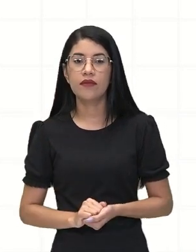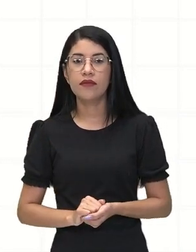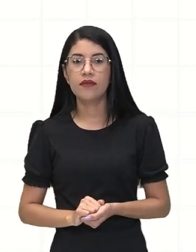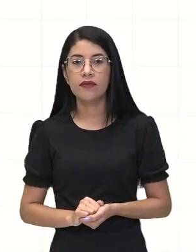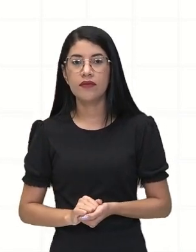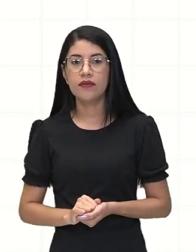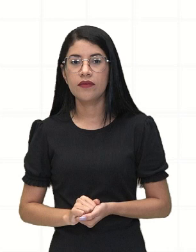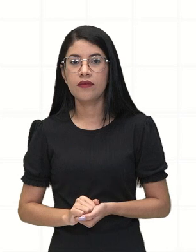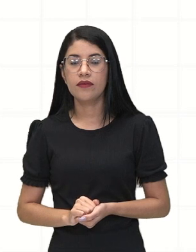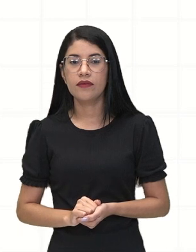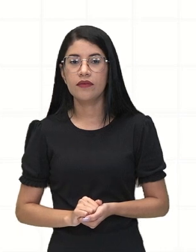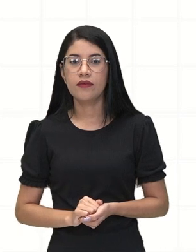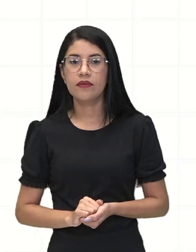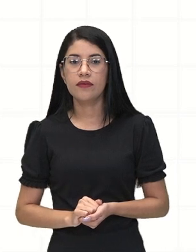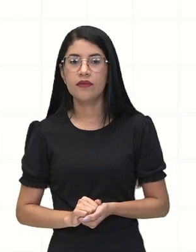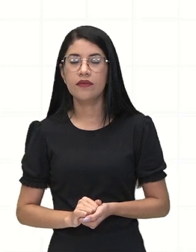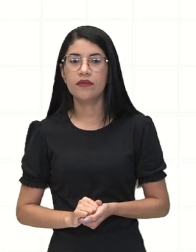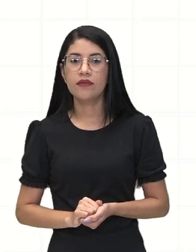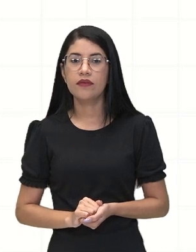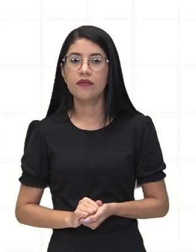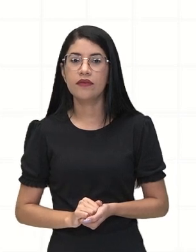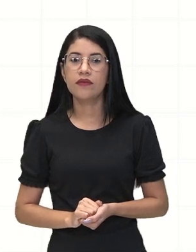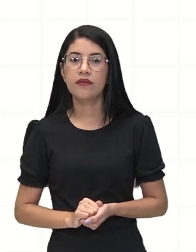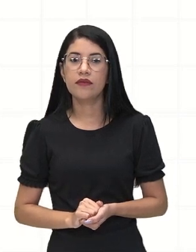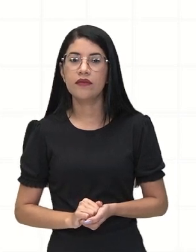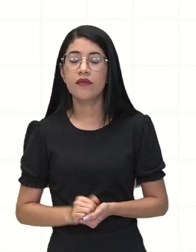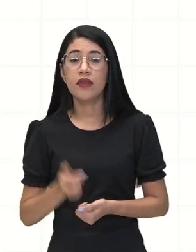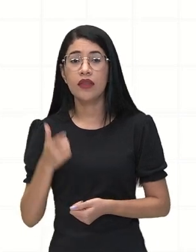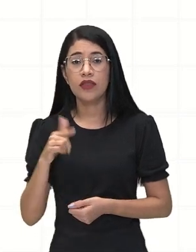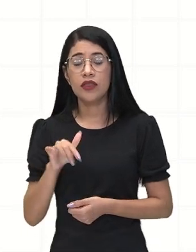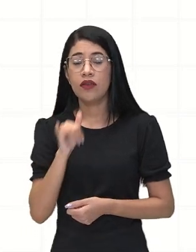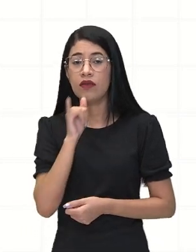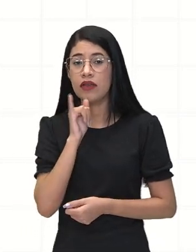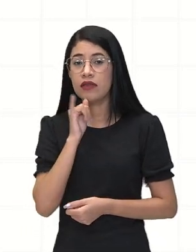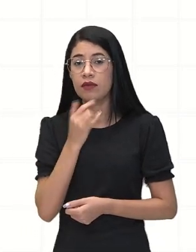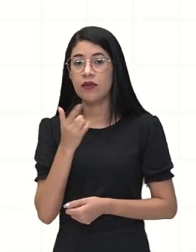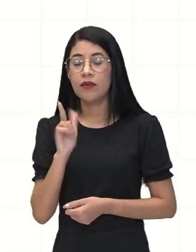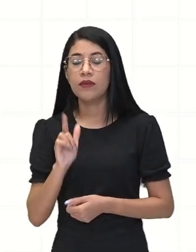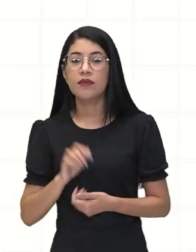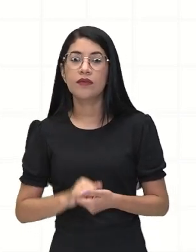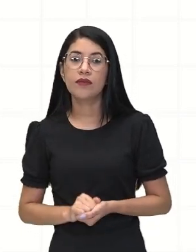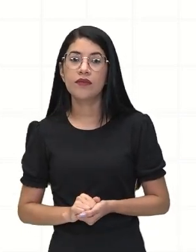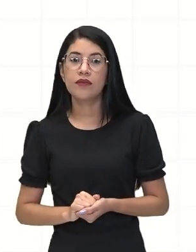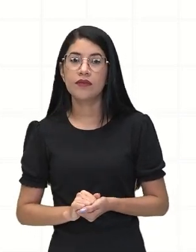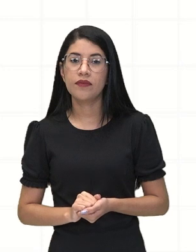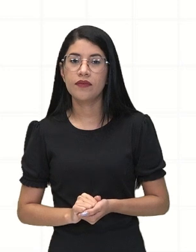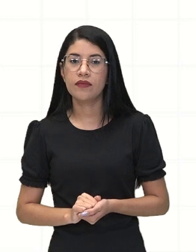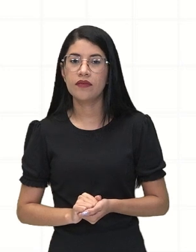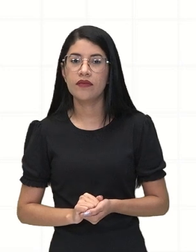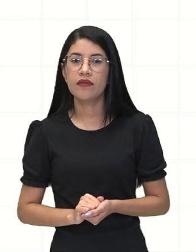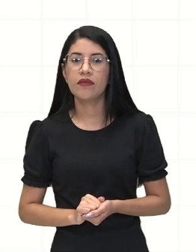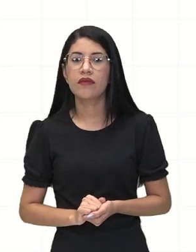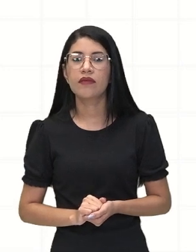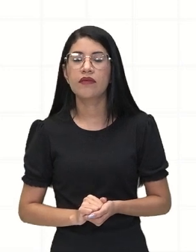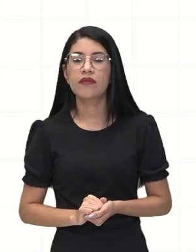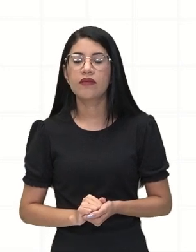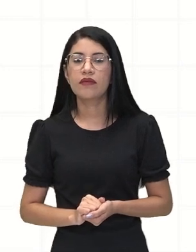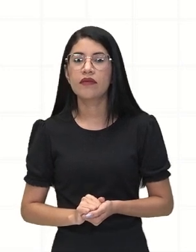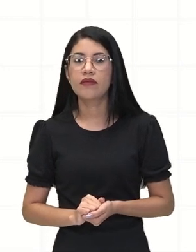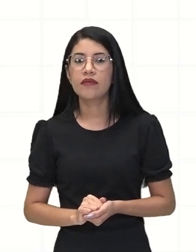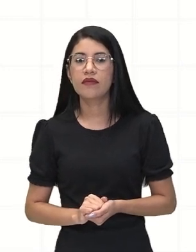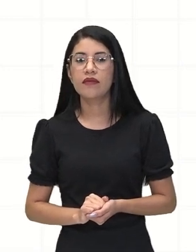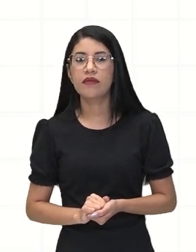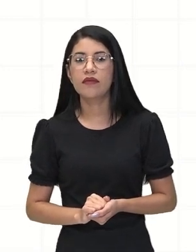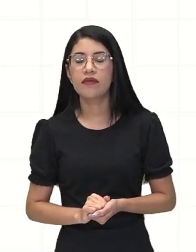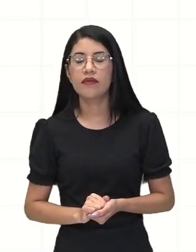bem? Aqui, ó, novamente vamos fatorar aqui essa expressão. Então, vamos